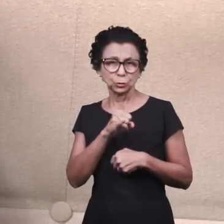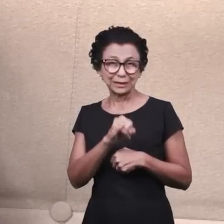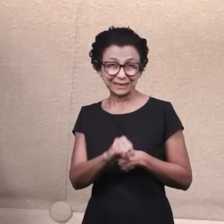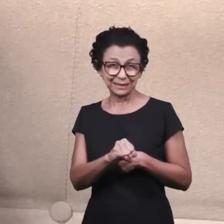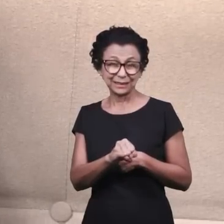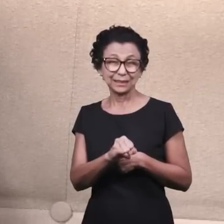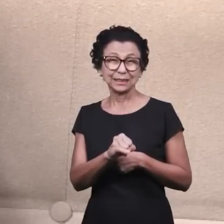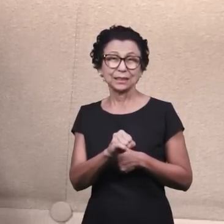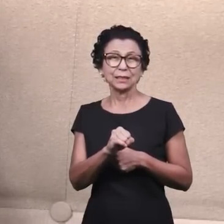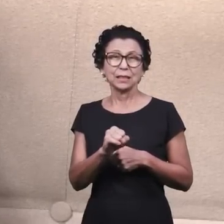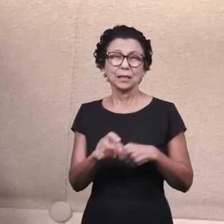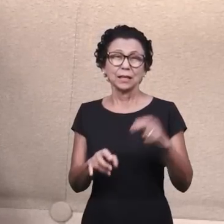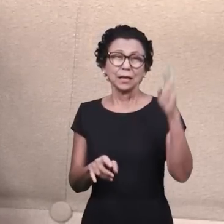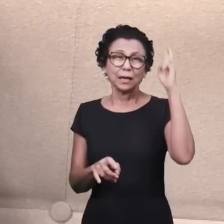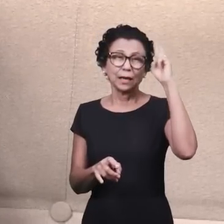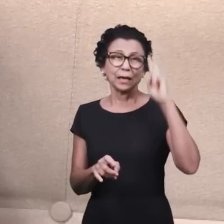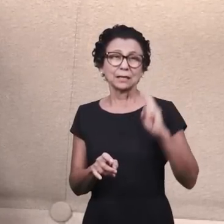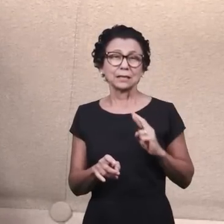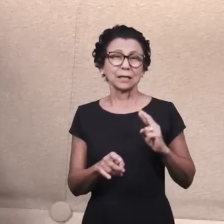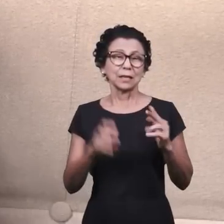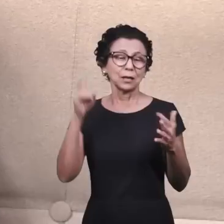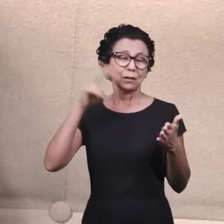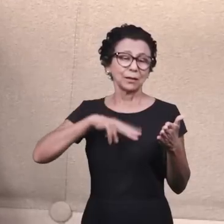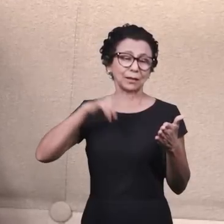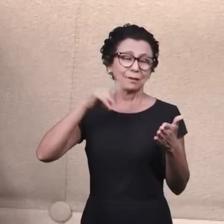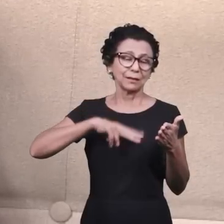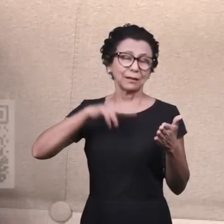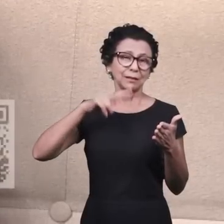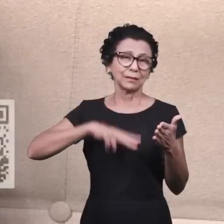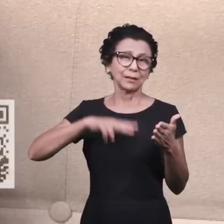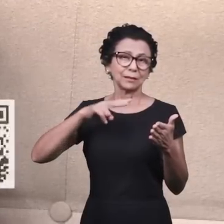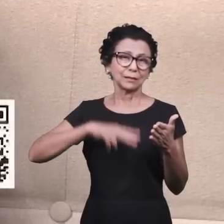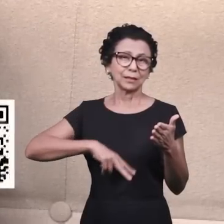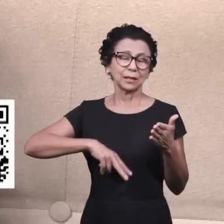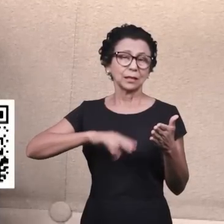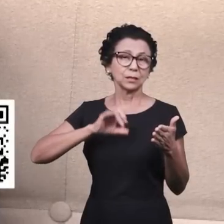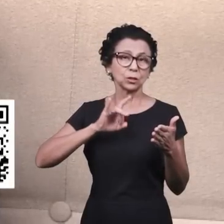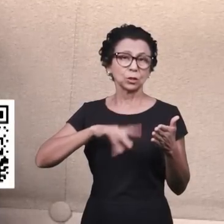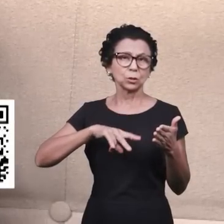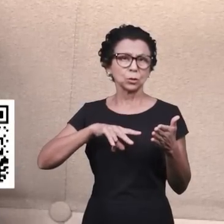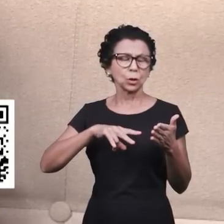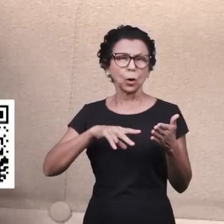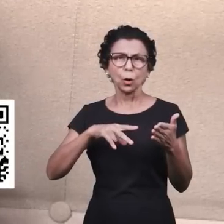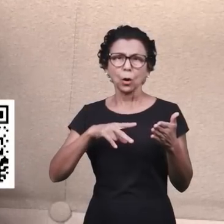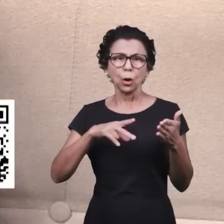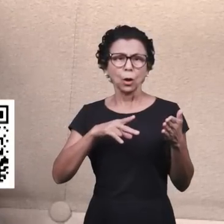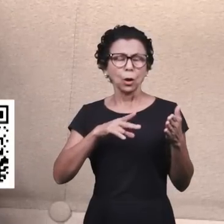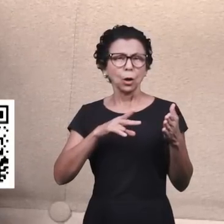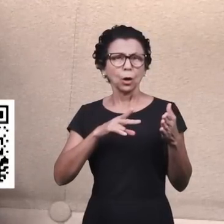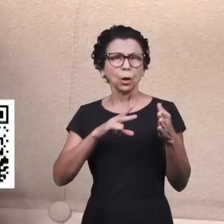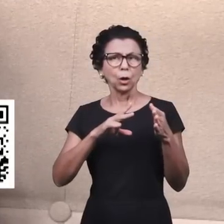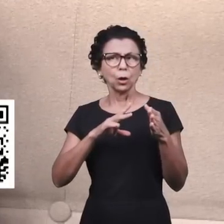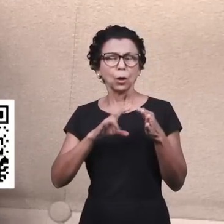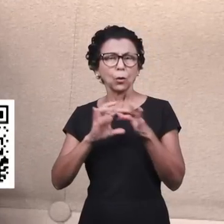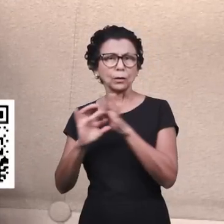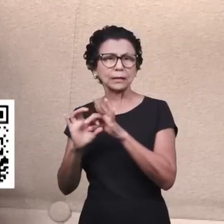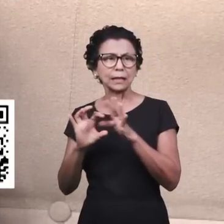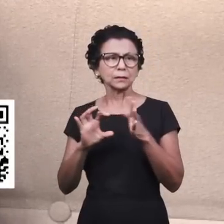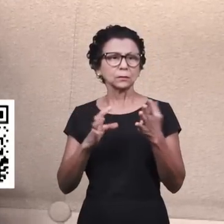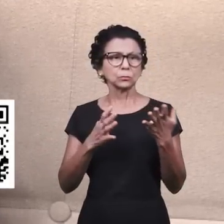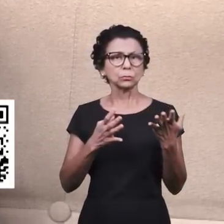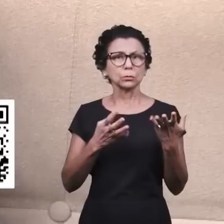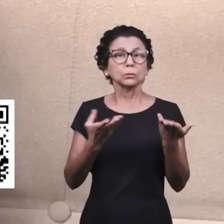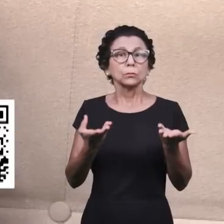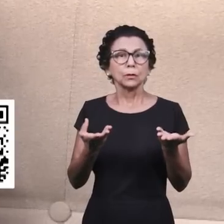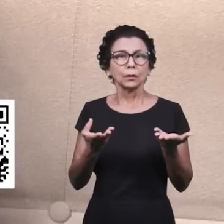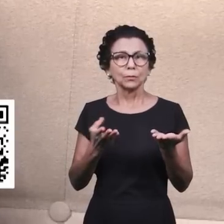você entende que, na verdade, não são letras, na verdade, é uma grande profecia, então é possível